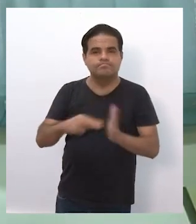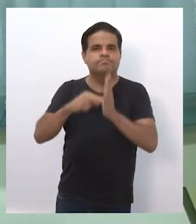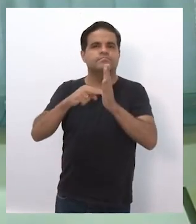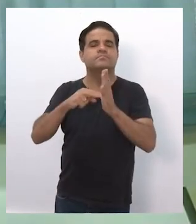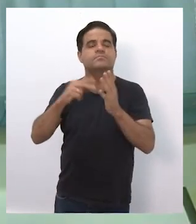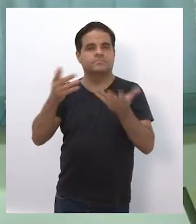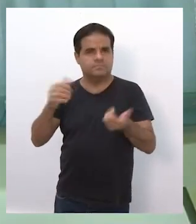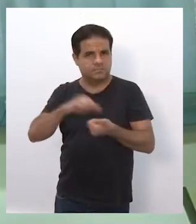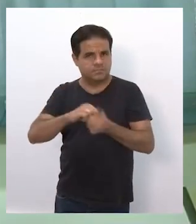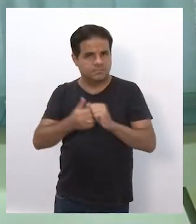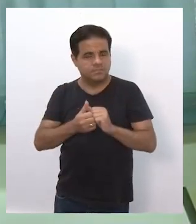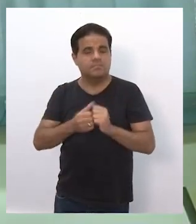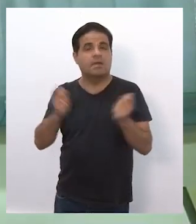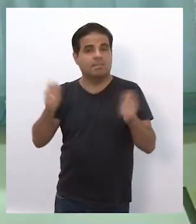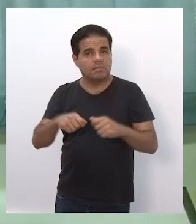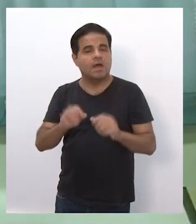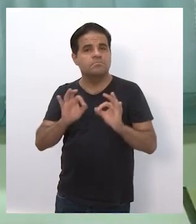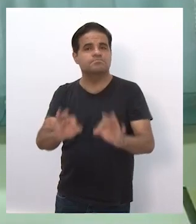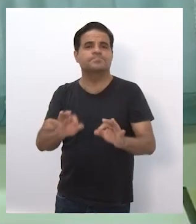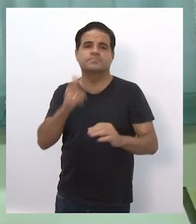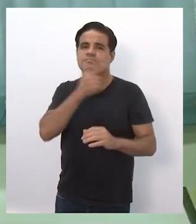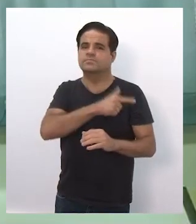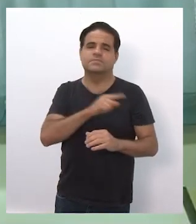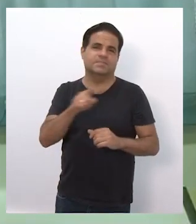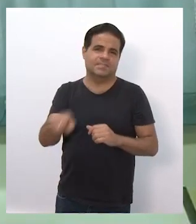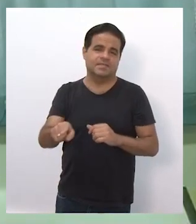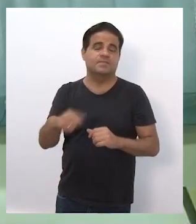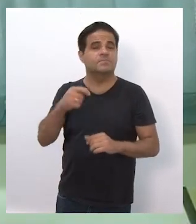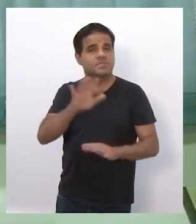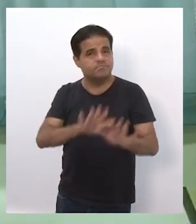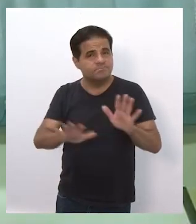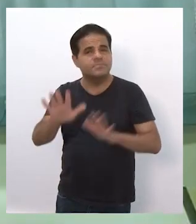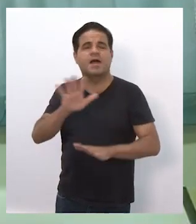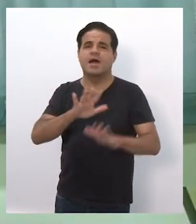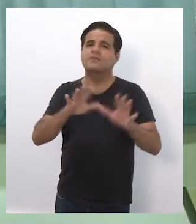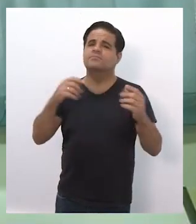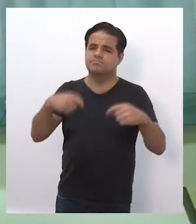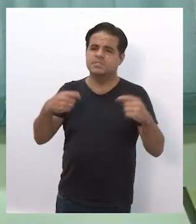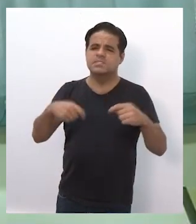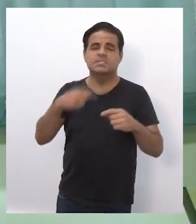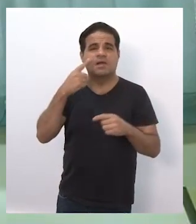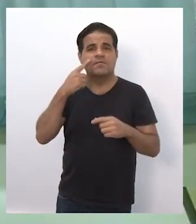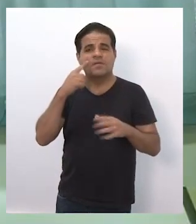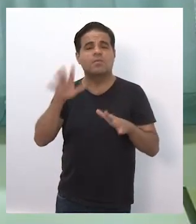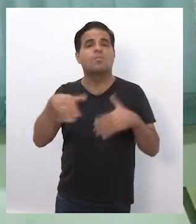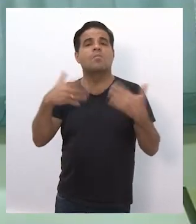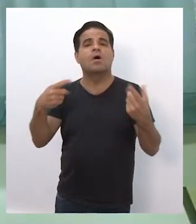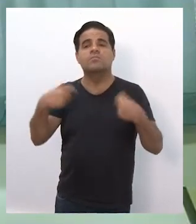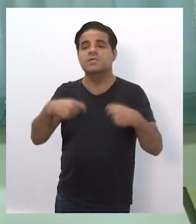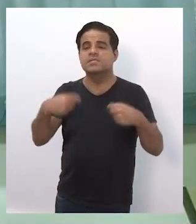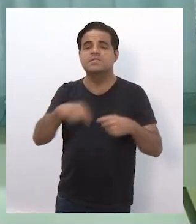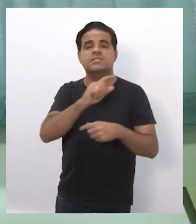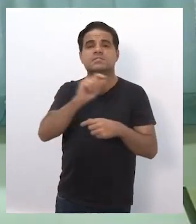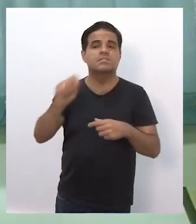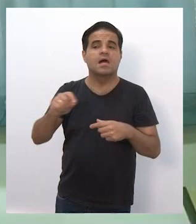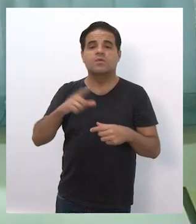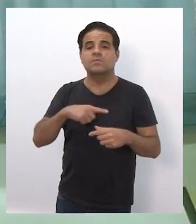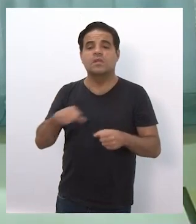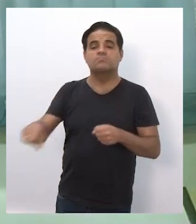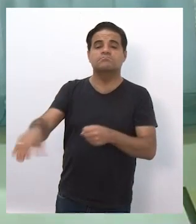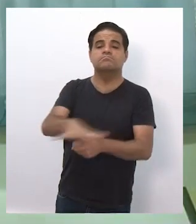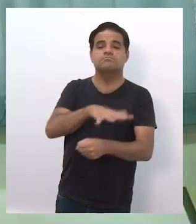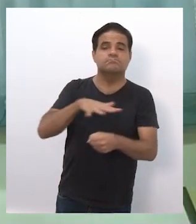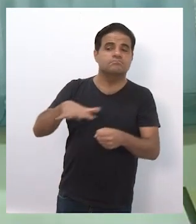para poder fazer funcionar. Né? Então, a gente tem que tomar um pouco de cuidado, ver qual é a necessidade, o que tem no